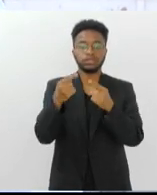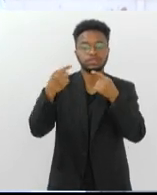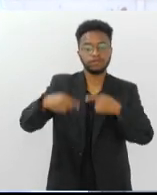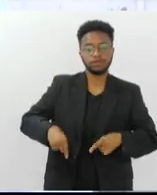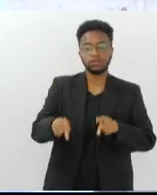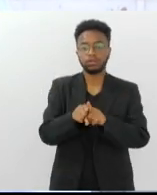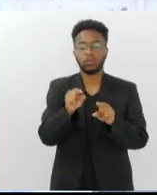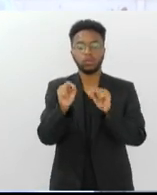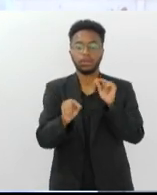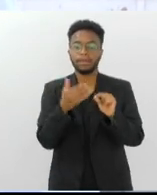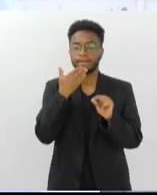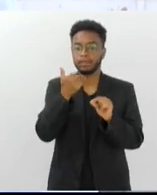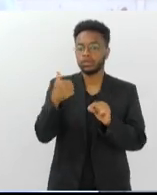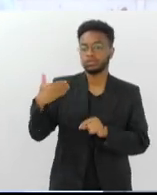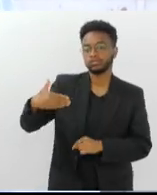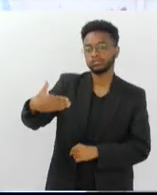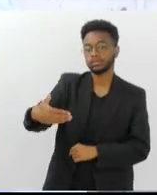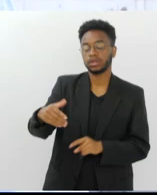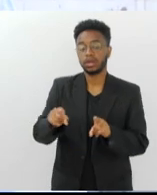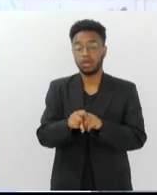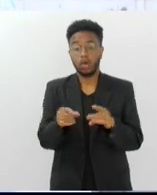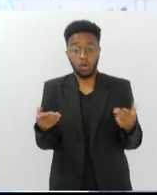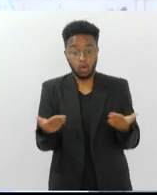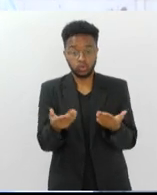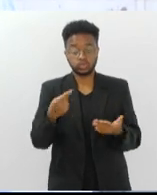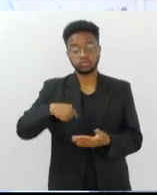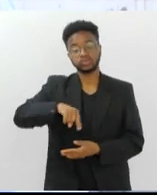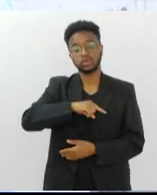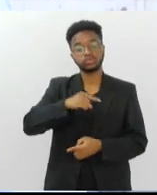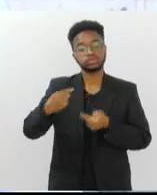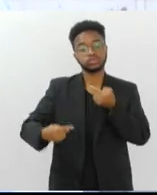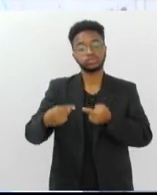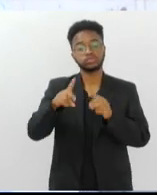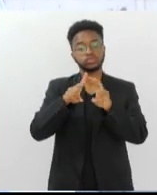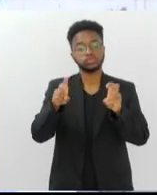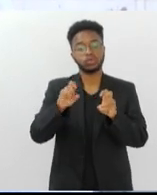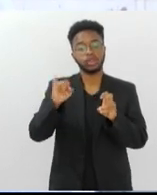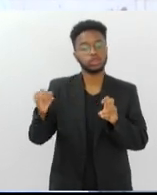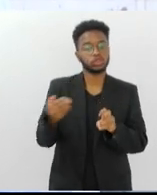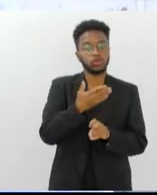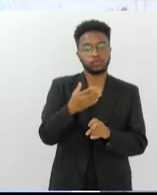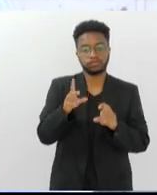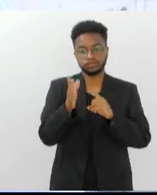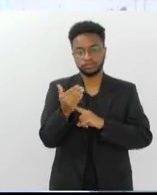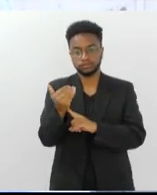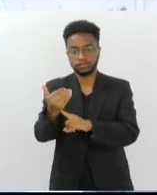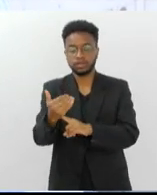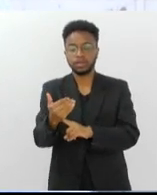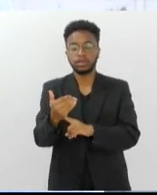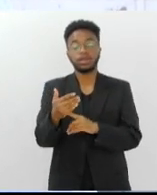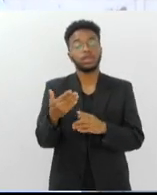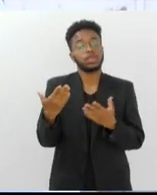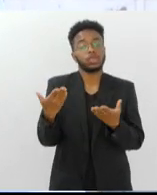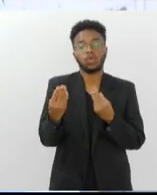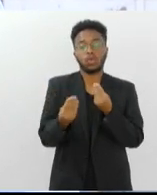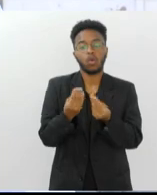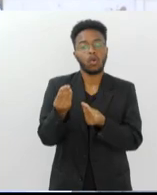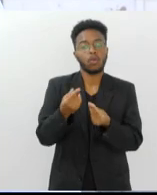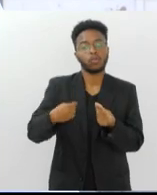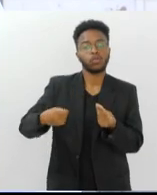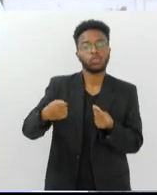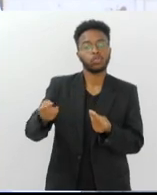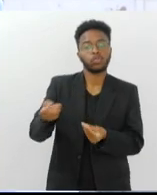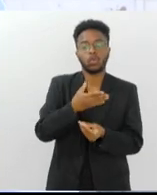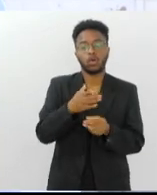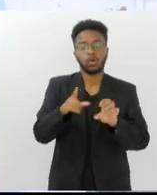trazer. E hoje nós vamos estar discutindo também, novamente, a questão da inovação tecnológica, e dos novas formas de empreendimento,